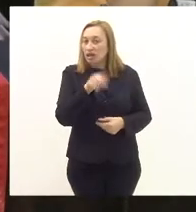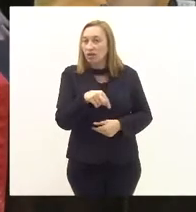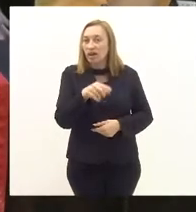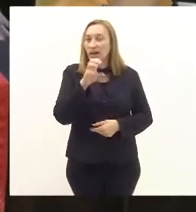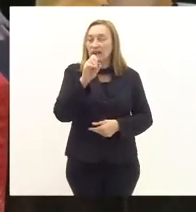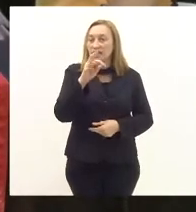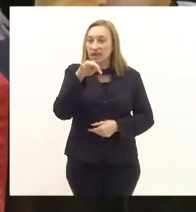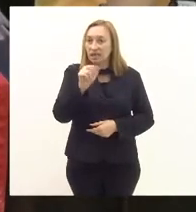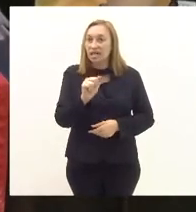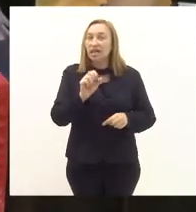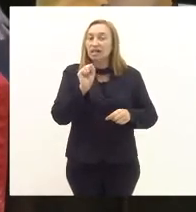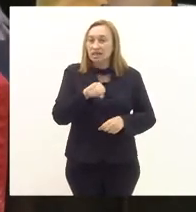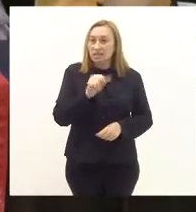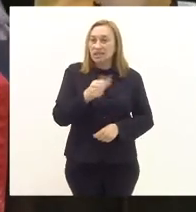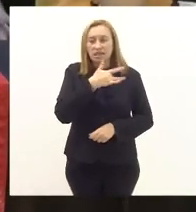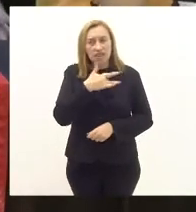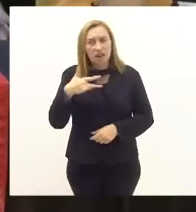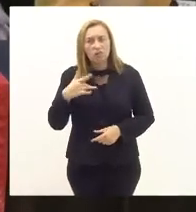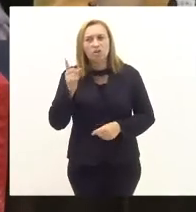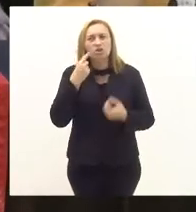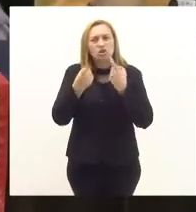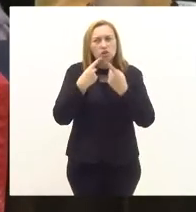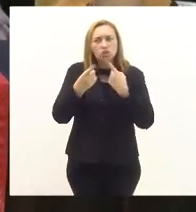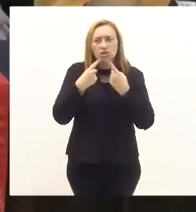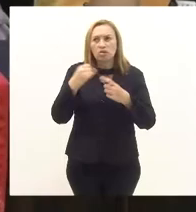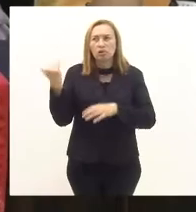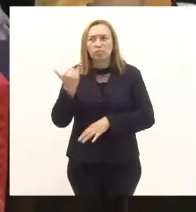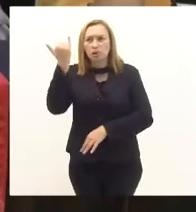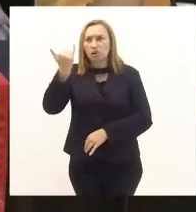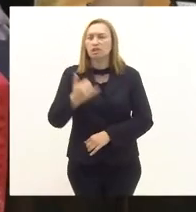uma questão de saúde. É uma discussão importante,